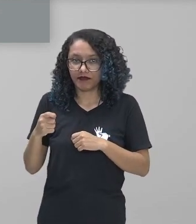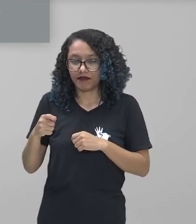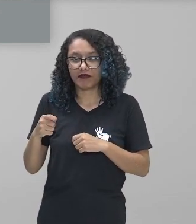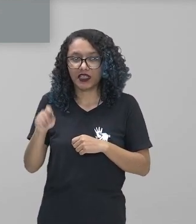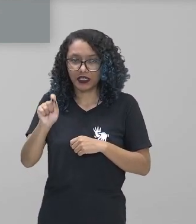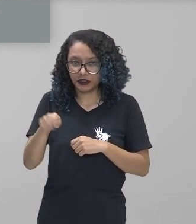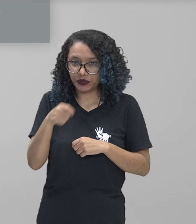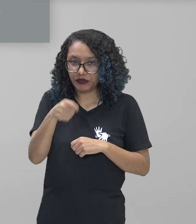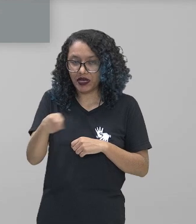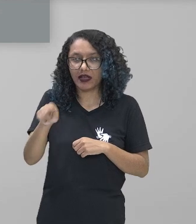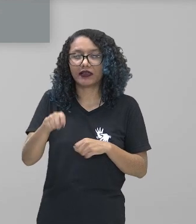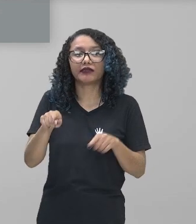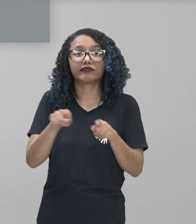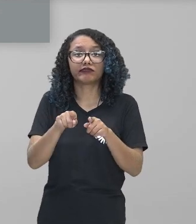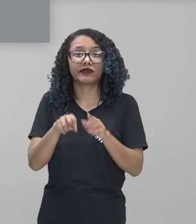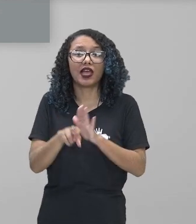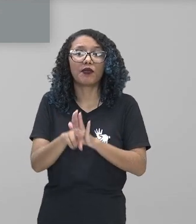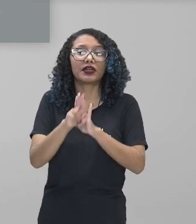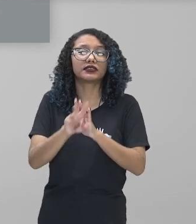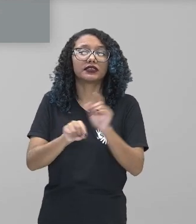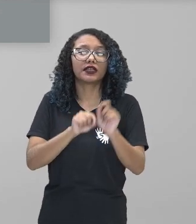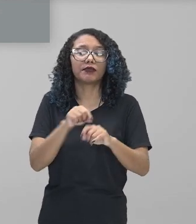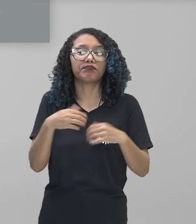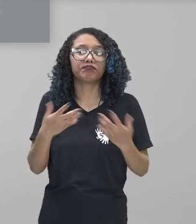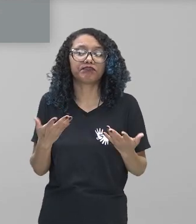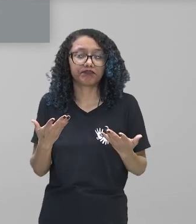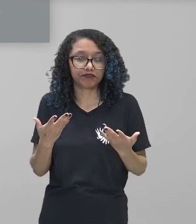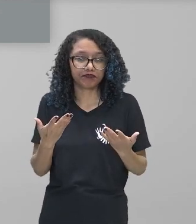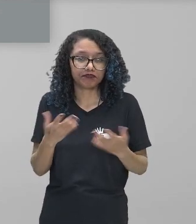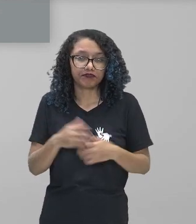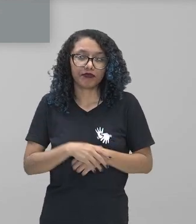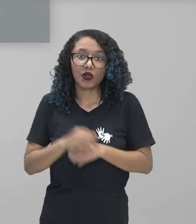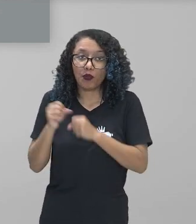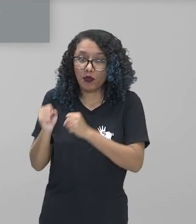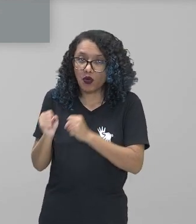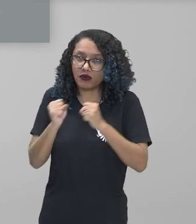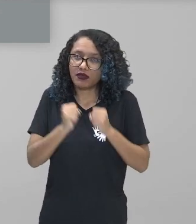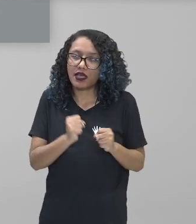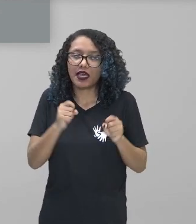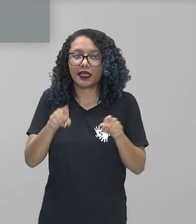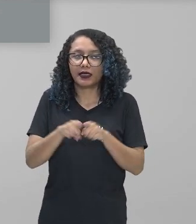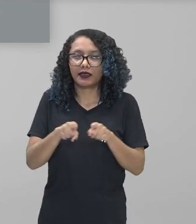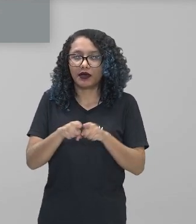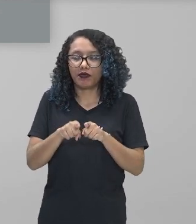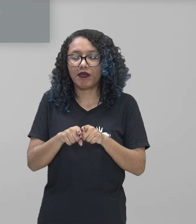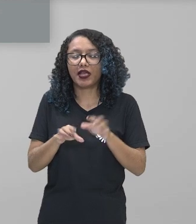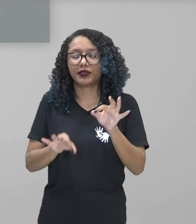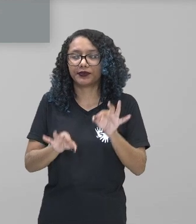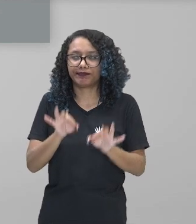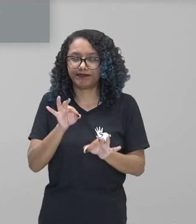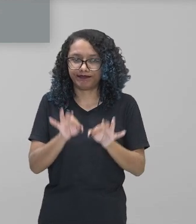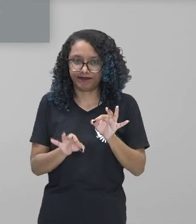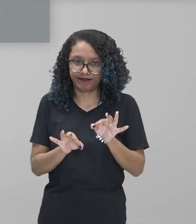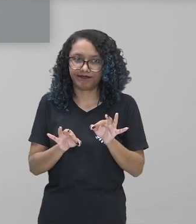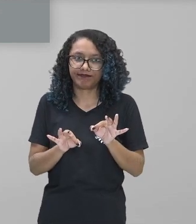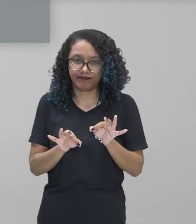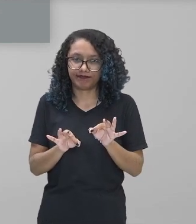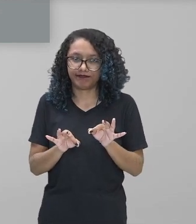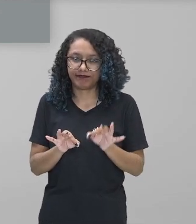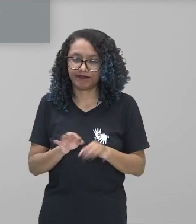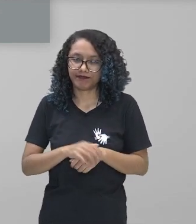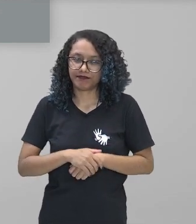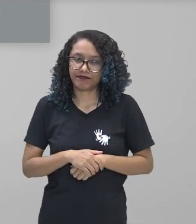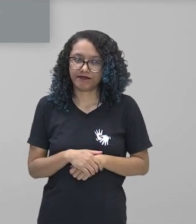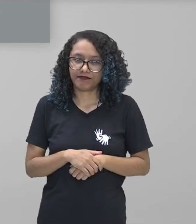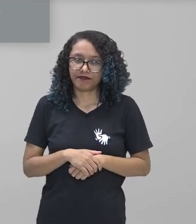a justiça, Então é o poder que a justiça tem para executar